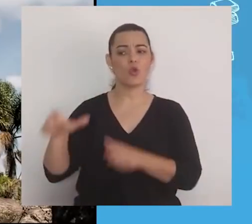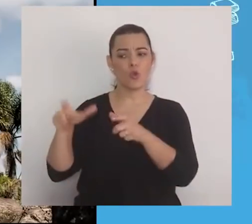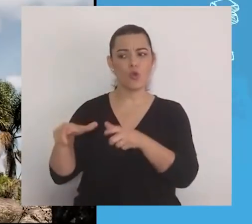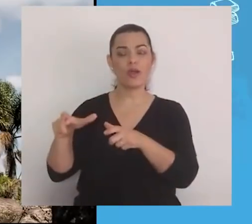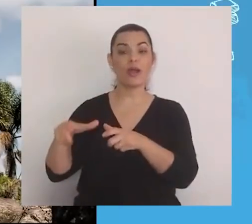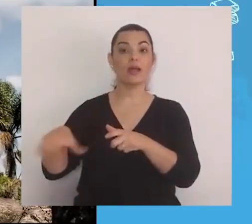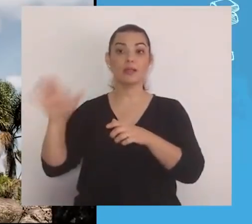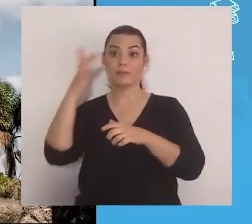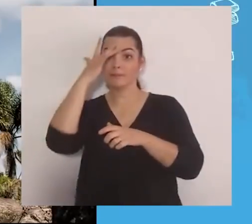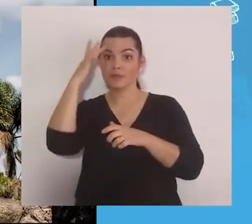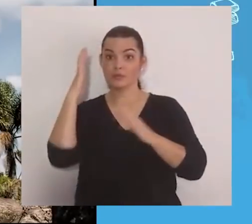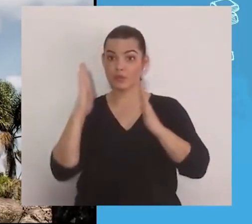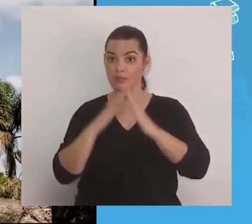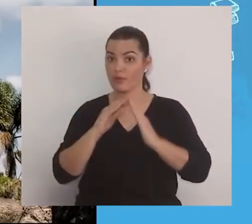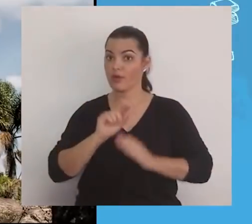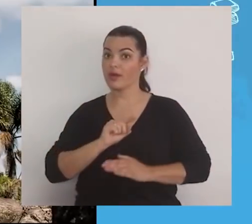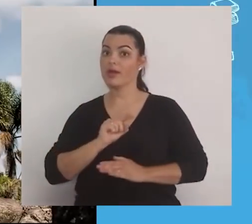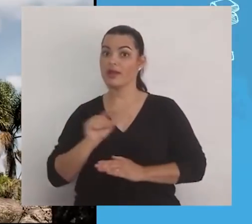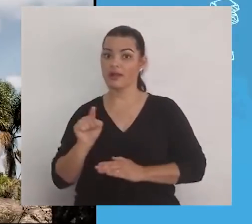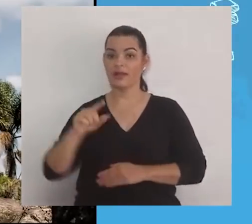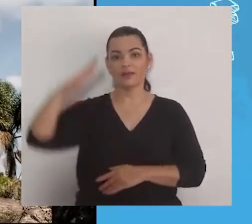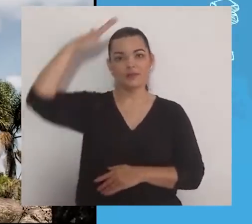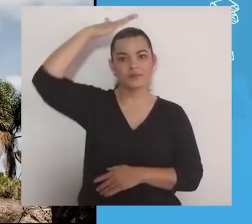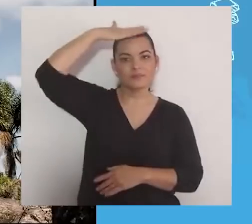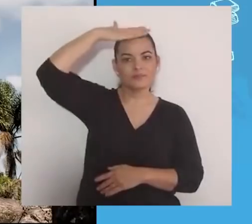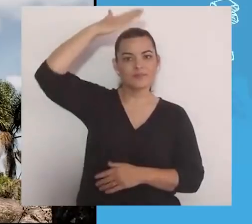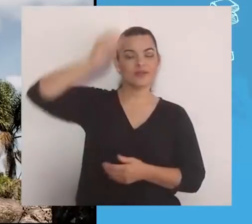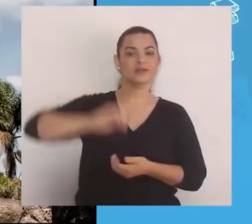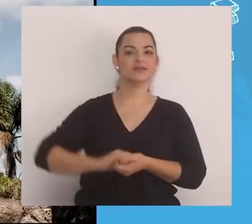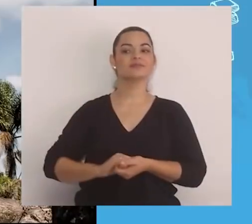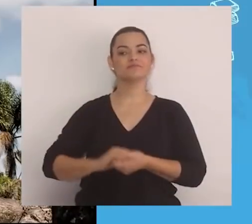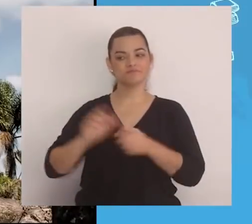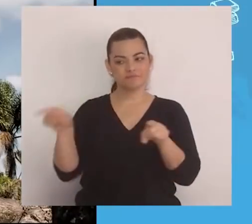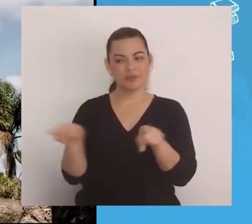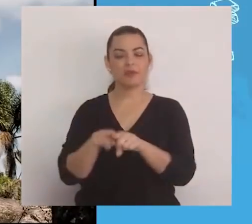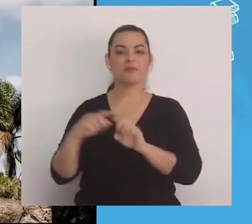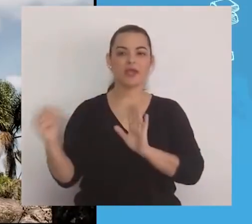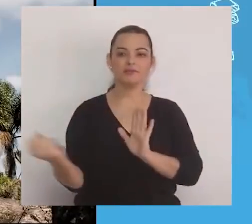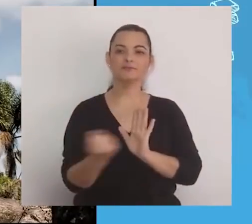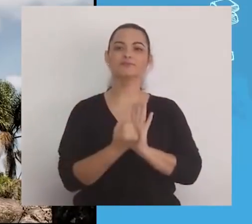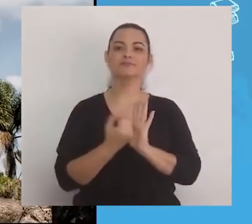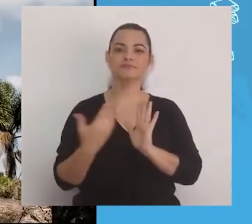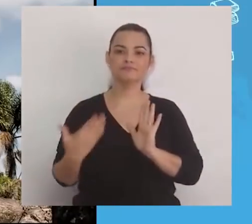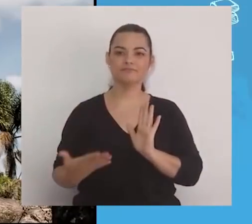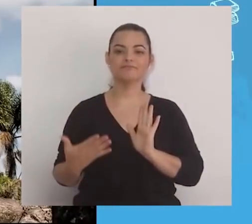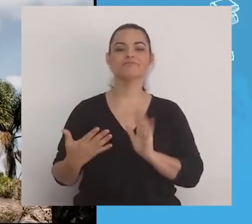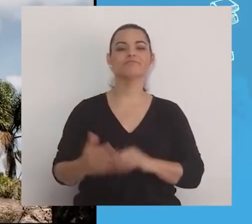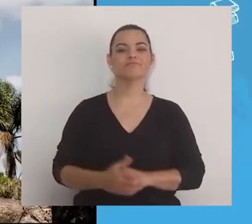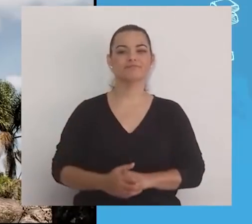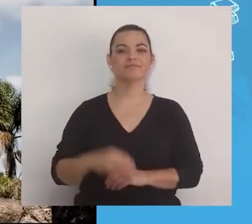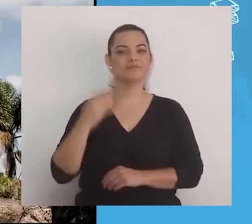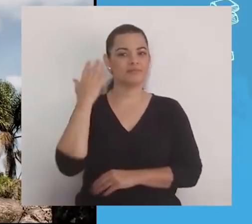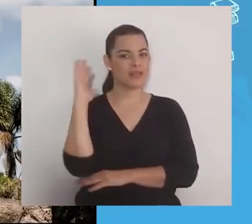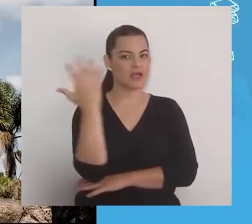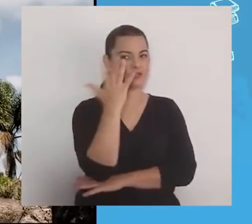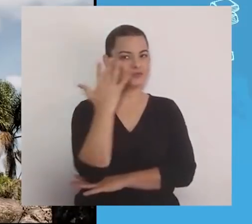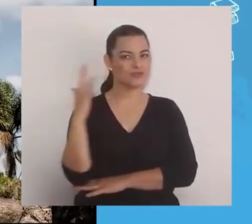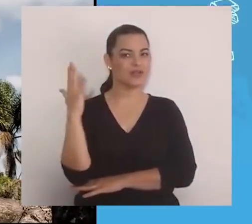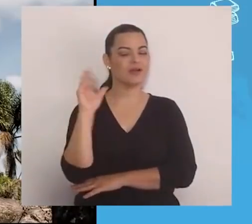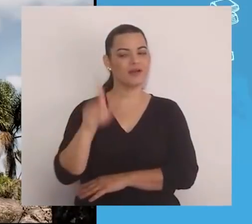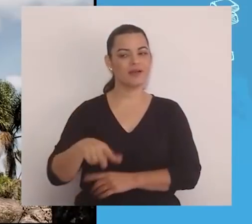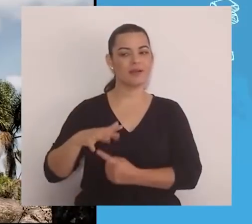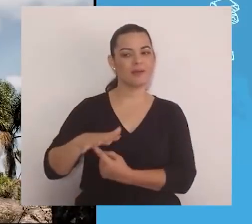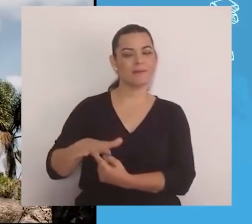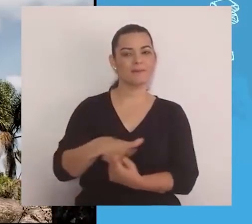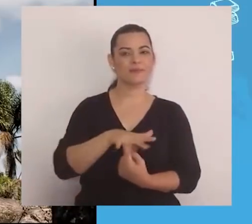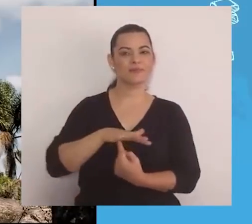contei aqui no programa. Mas hoje estou trazendo outros exemplos. Aqui nós temos um parque, que